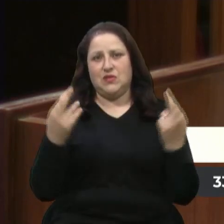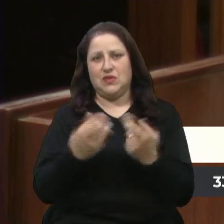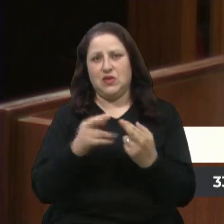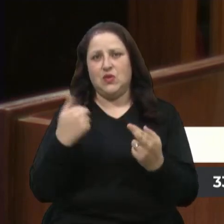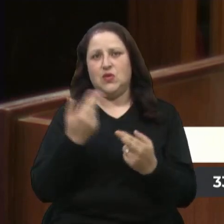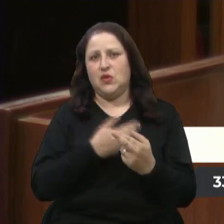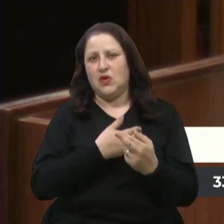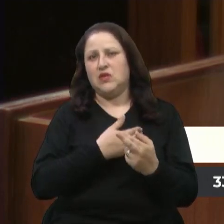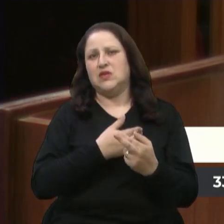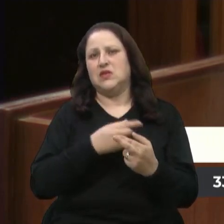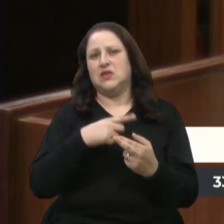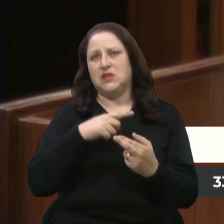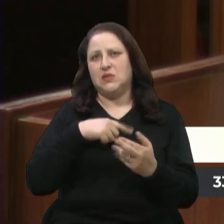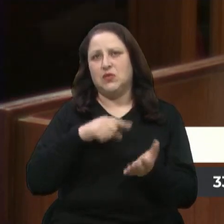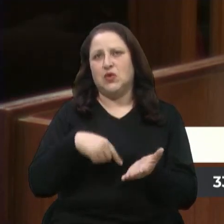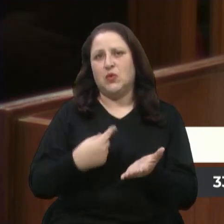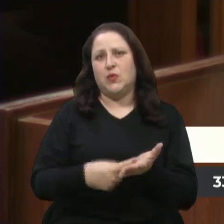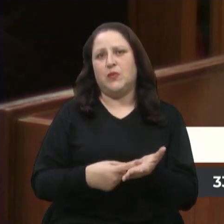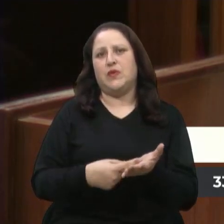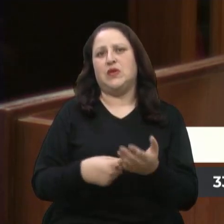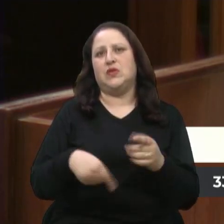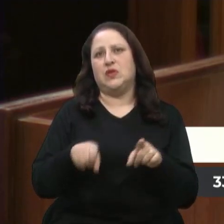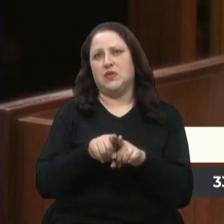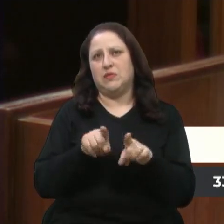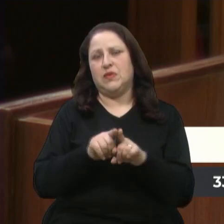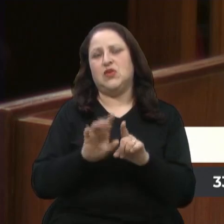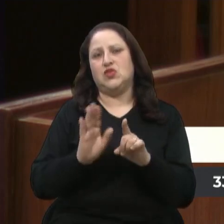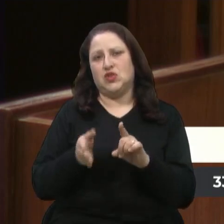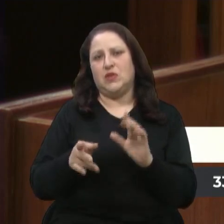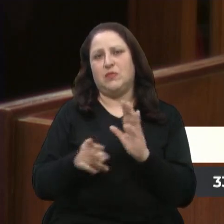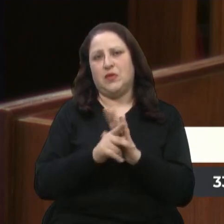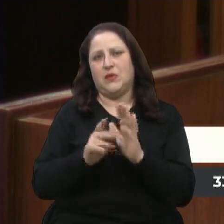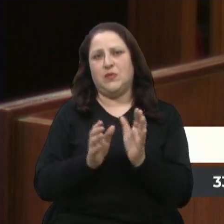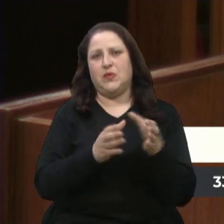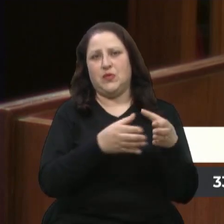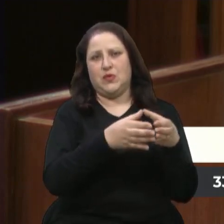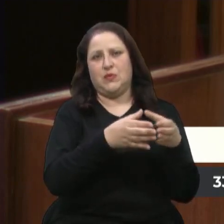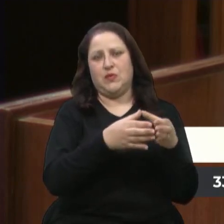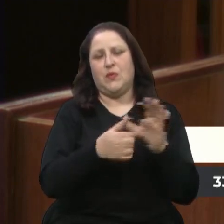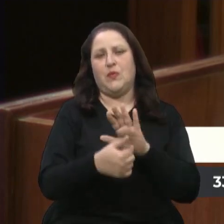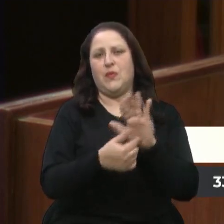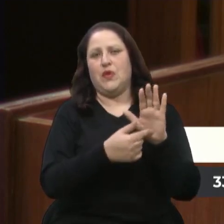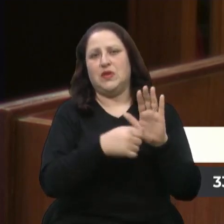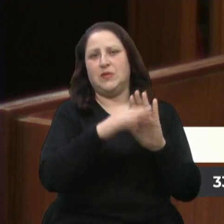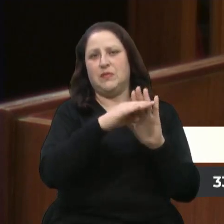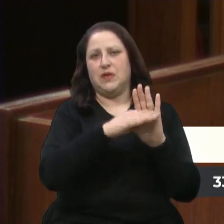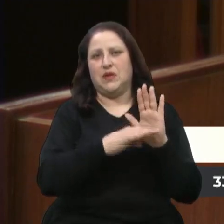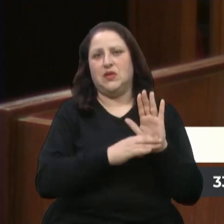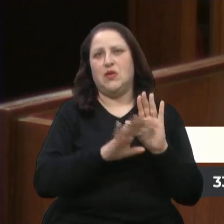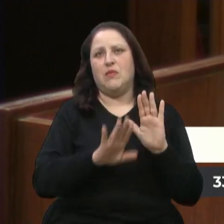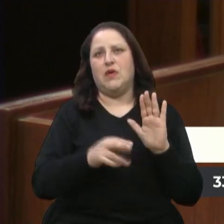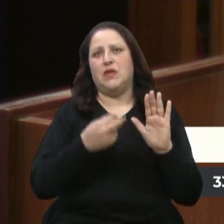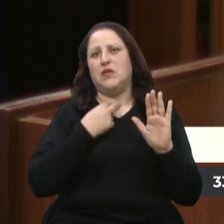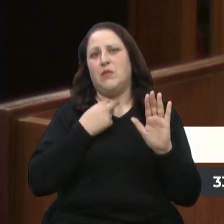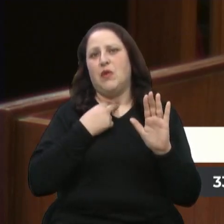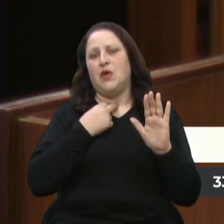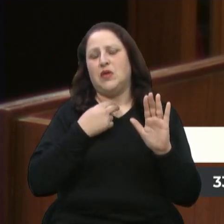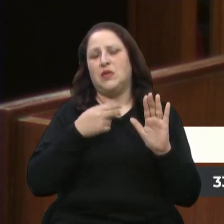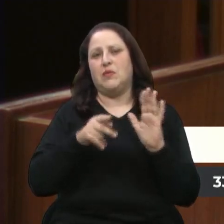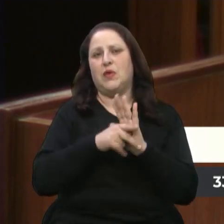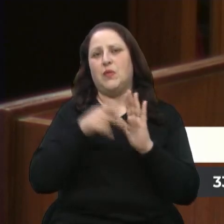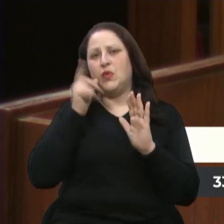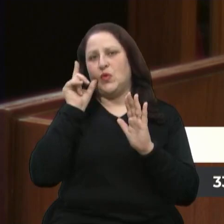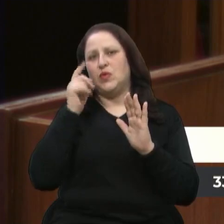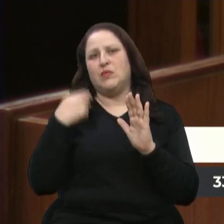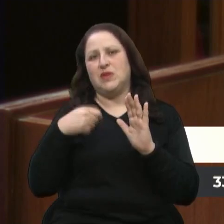nós ficamos com um compromisso também, que já é do comitê, de apresentar um plano, mas assim, um plano não pode ser de ontem, nós precisamos